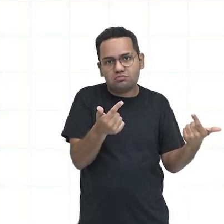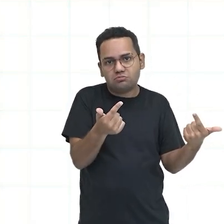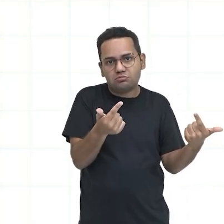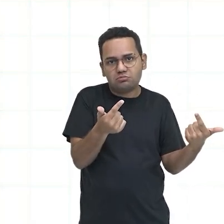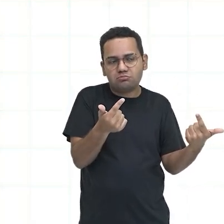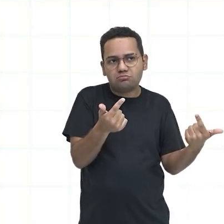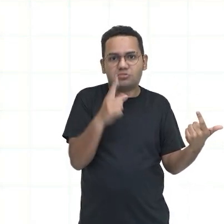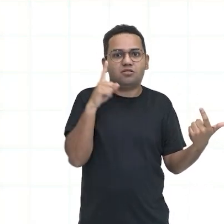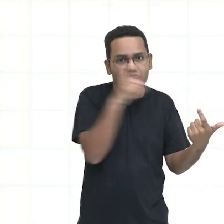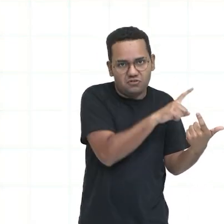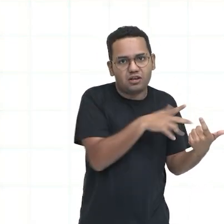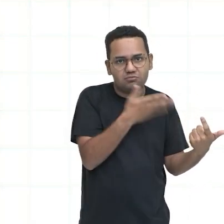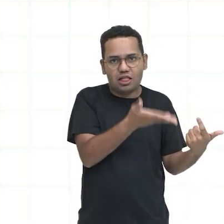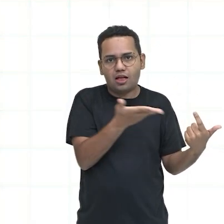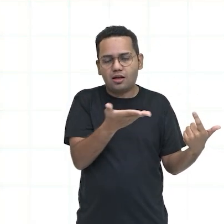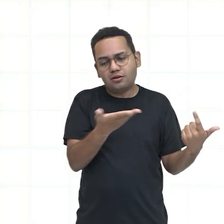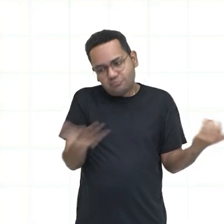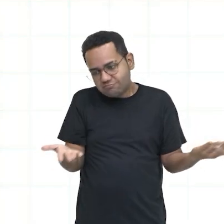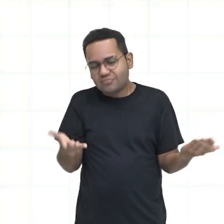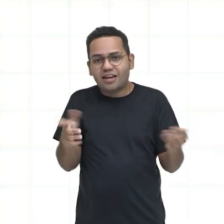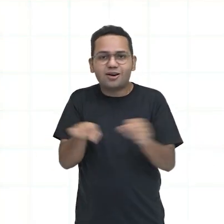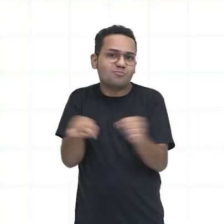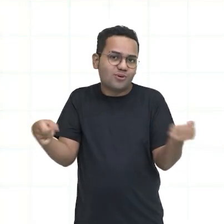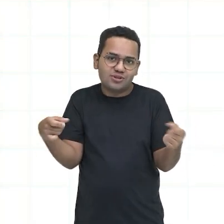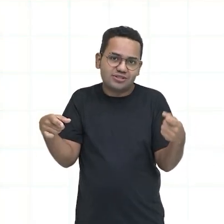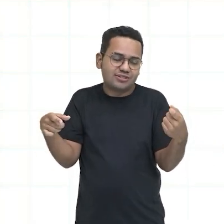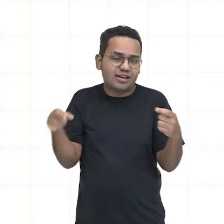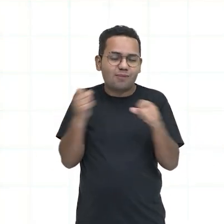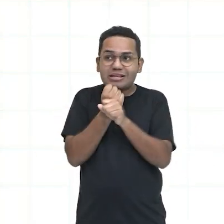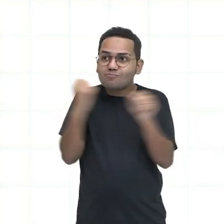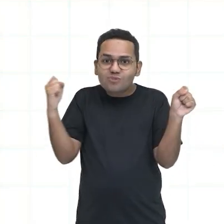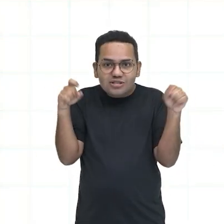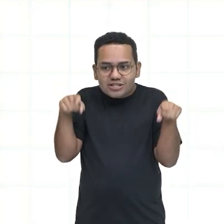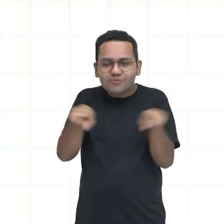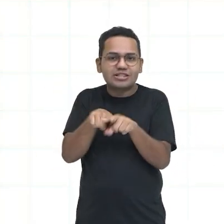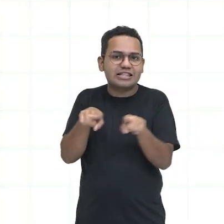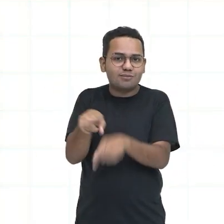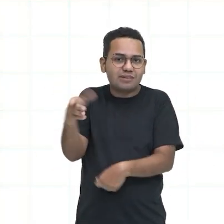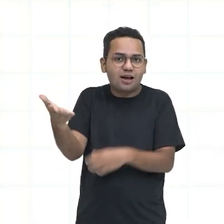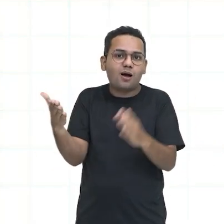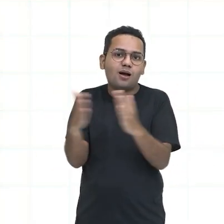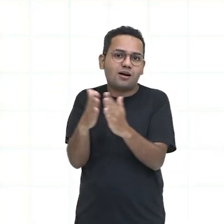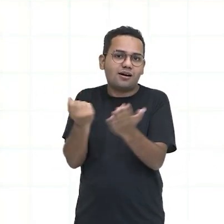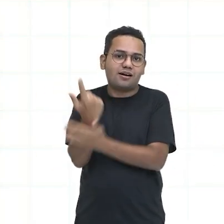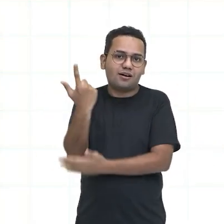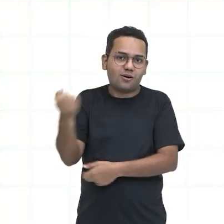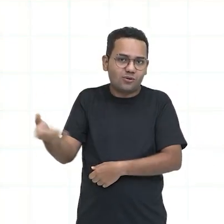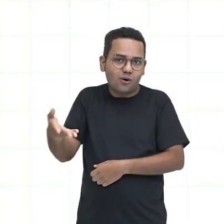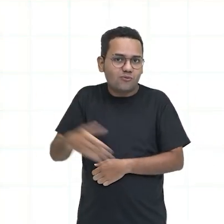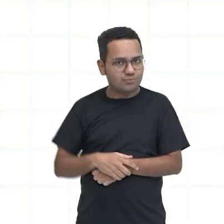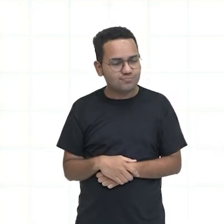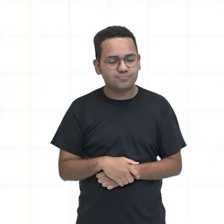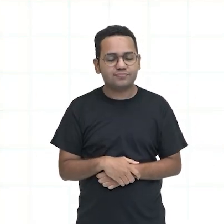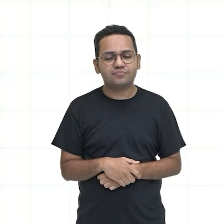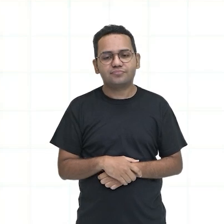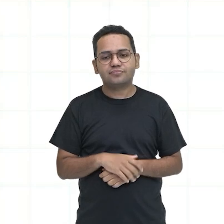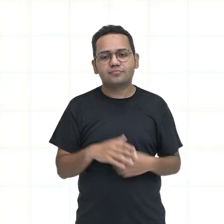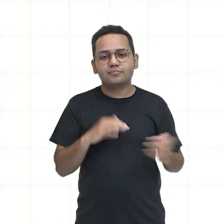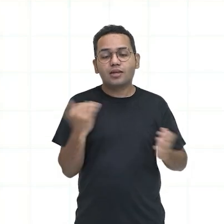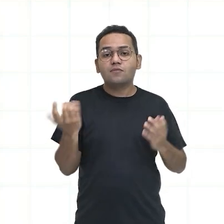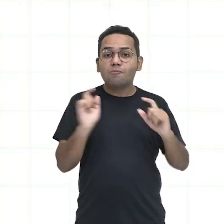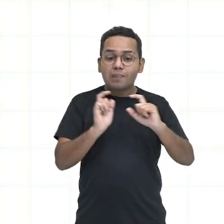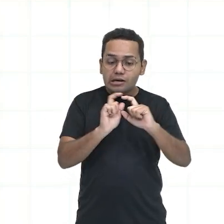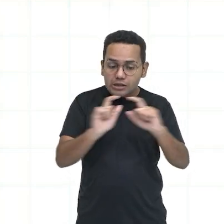certo? Preste atenção na estrutura. Eu tenho, então, o simple past, na primeira oração, vai estar sempre no passado, e a